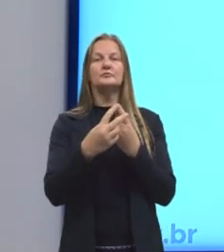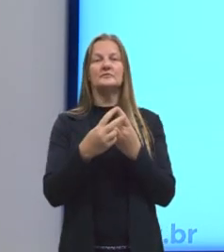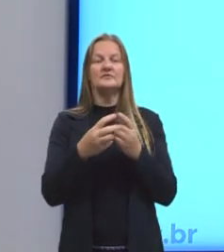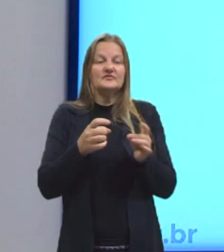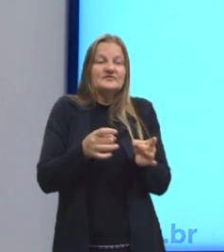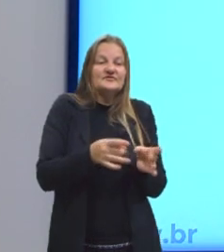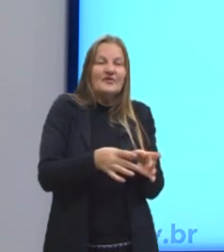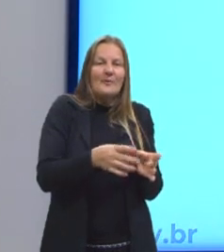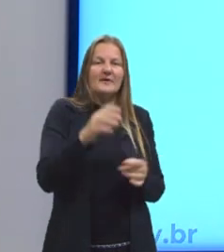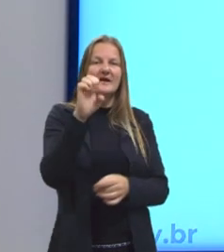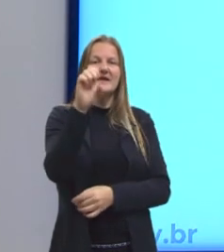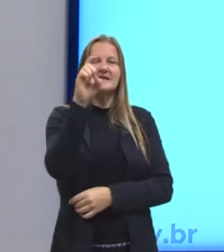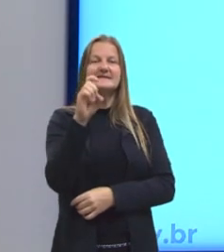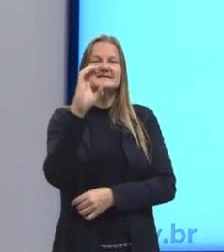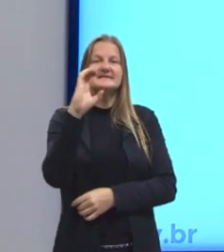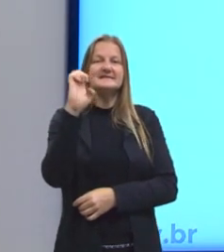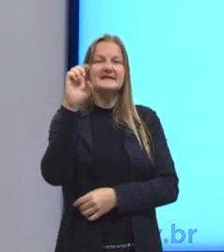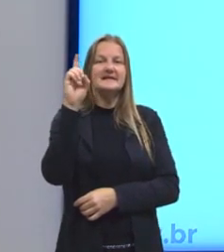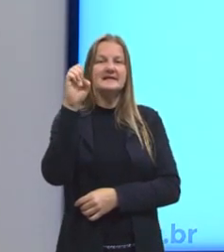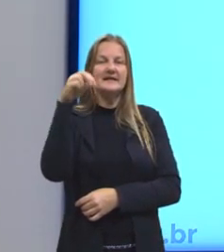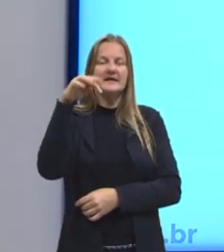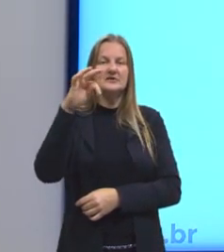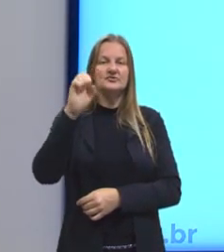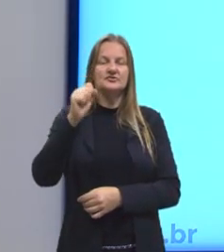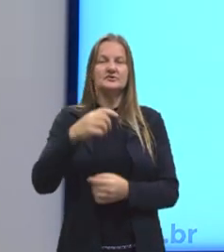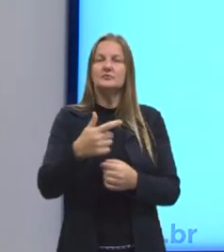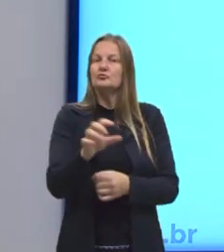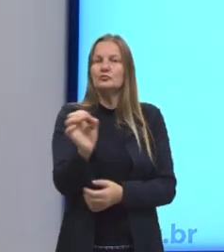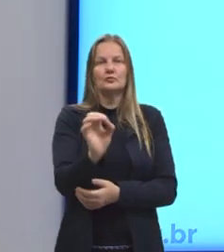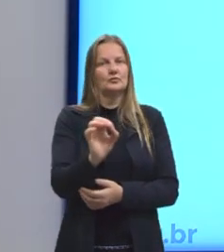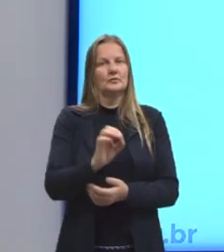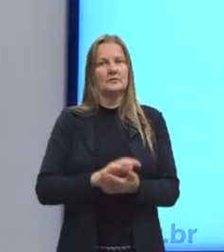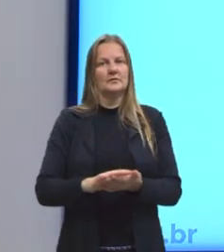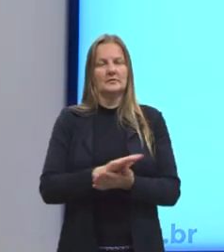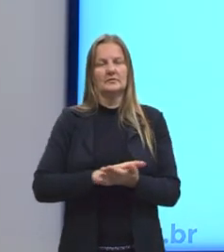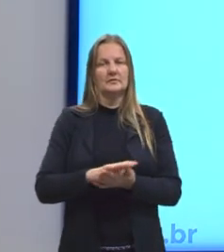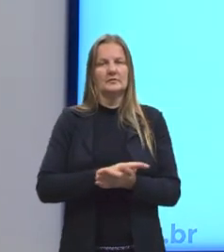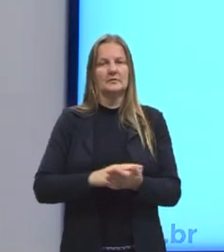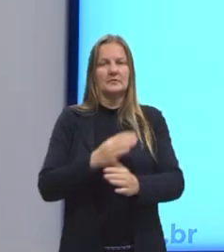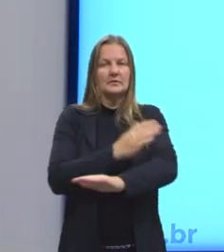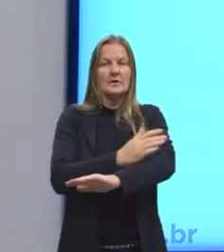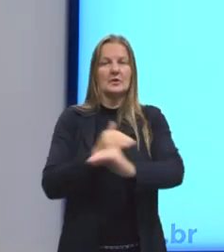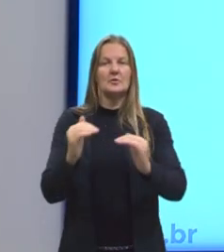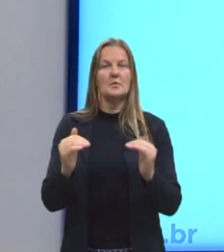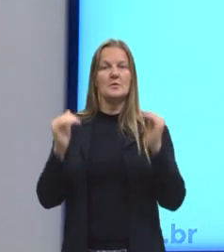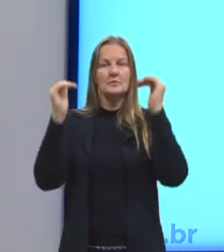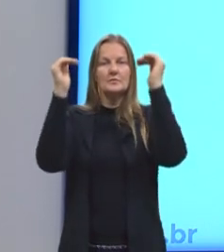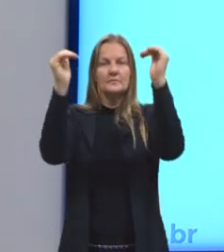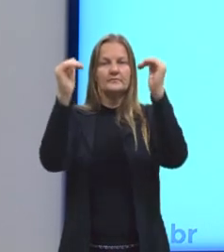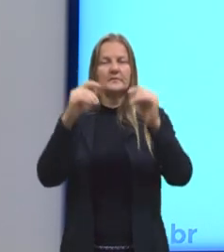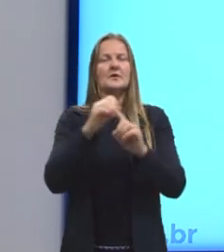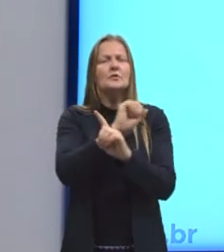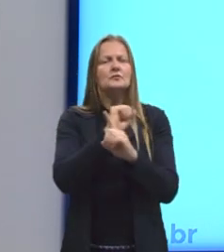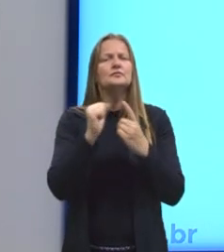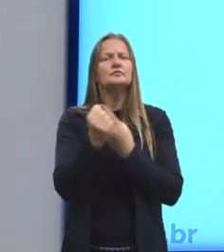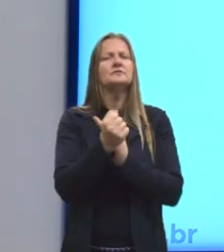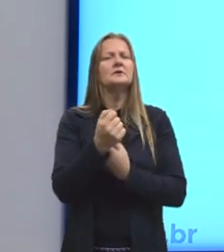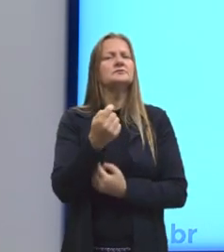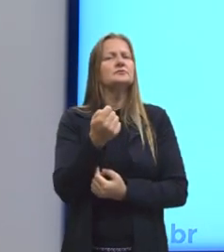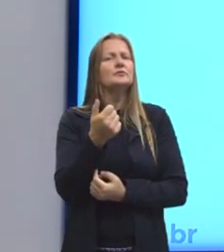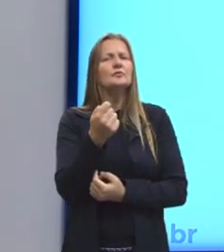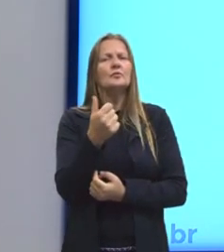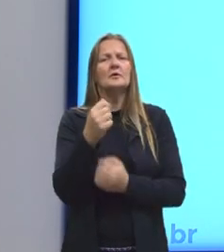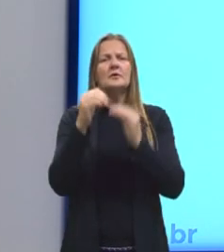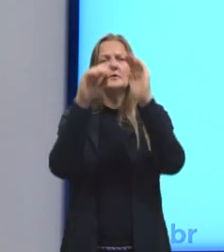essa produção excedente começa aqui somente com o comércio já na Alta Idade Média né e uma sociedade totalmente